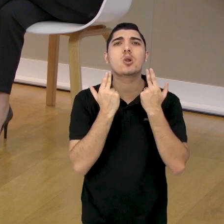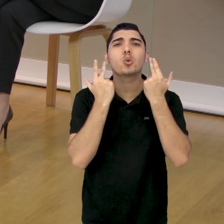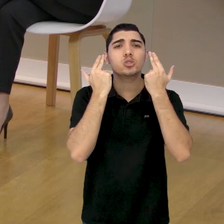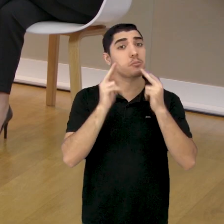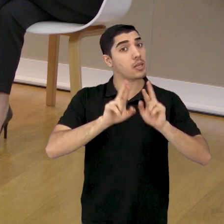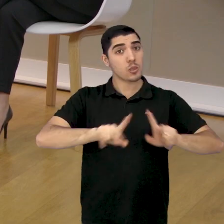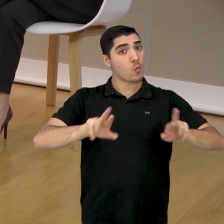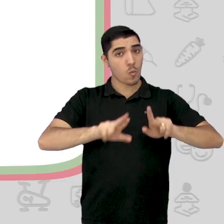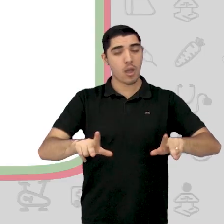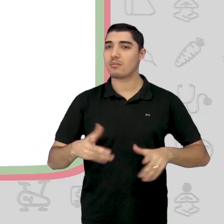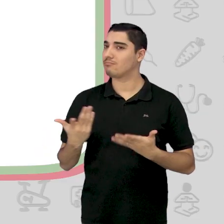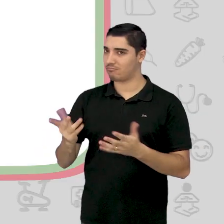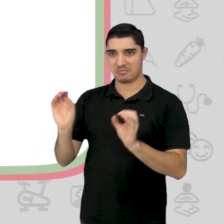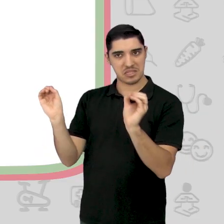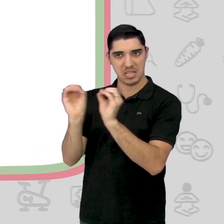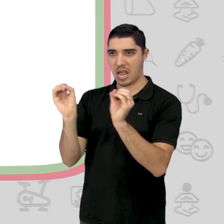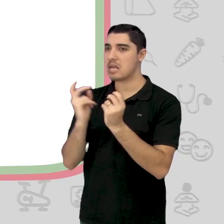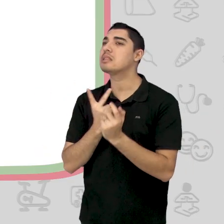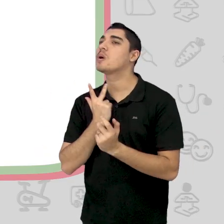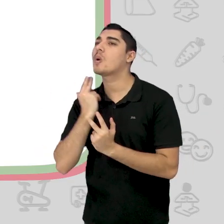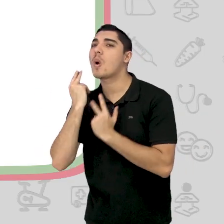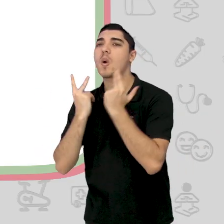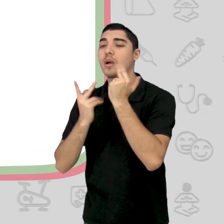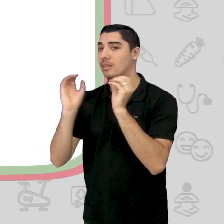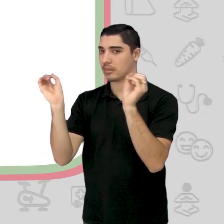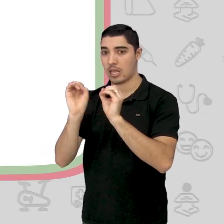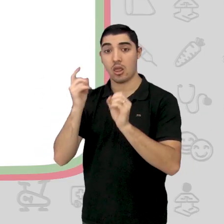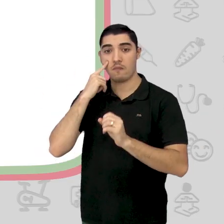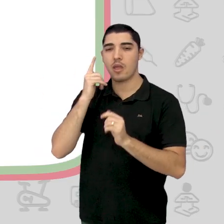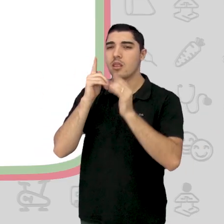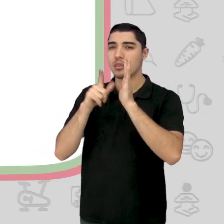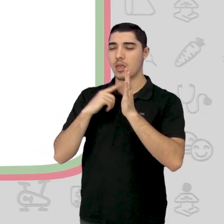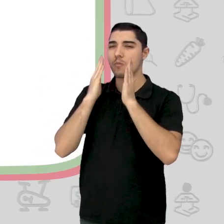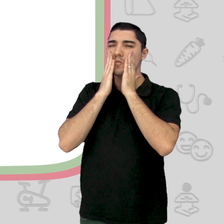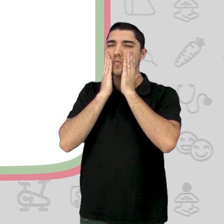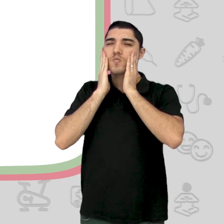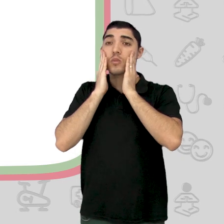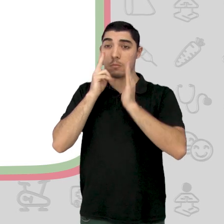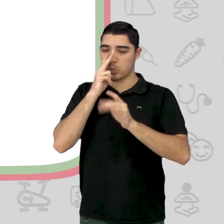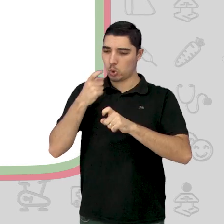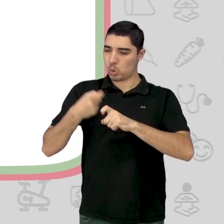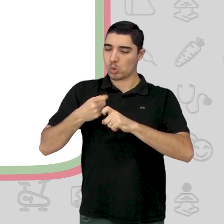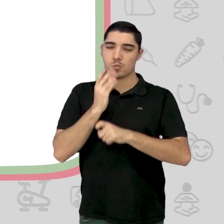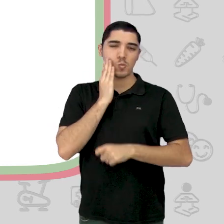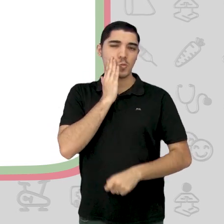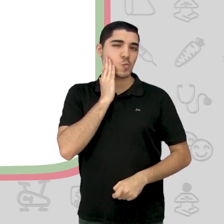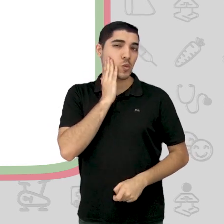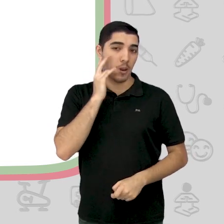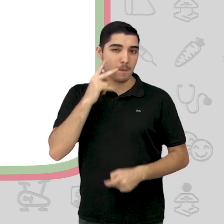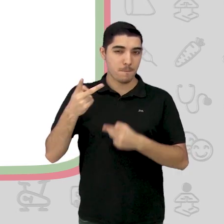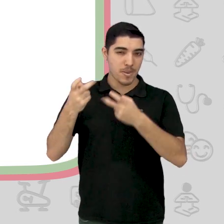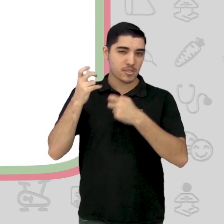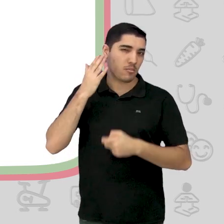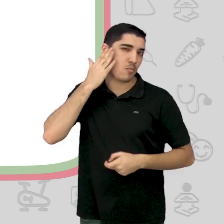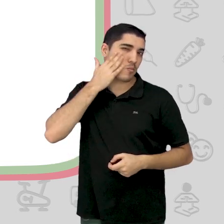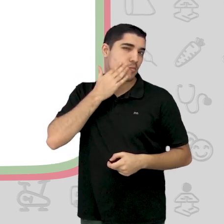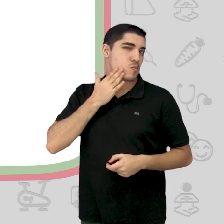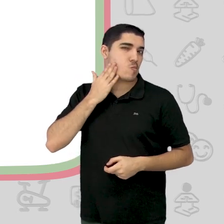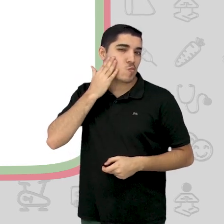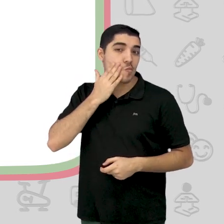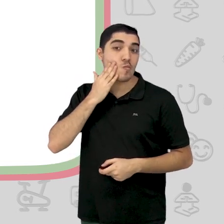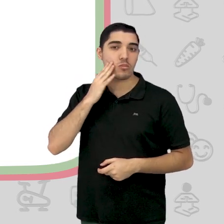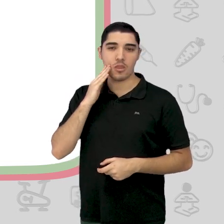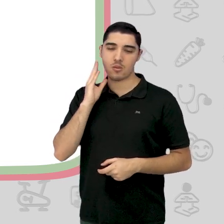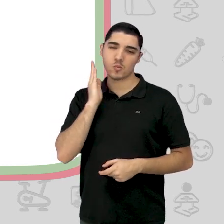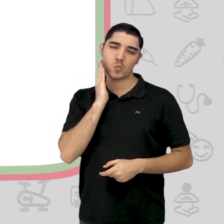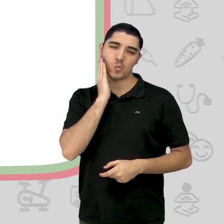plástica, né? Não parece um procedimento estético. Mas não teve nem corte, nem nada. A pele já está mais firminha. Você pode ver na região aqui da maçã do rosto, do malar, tá